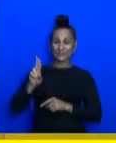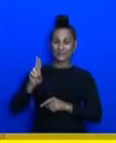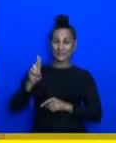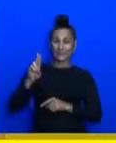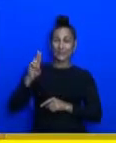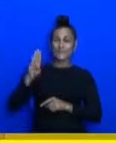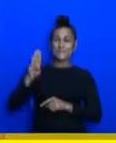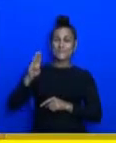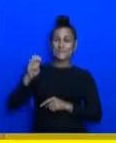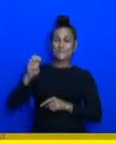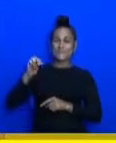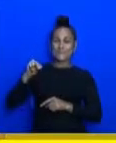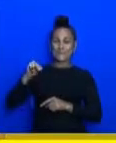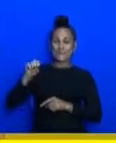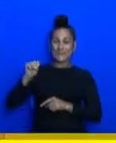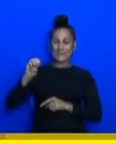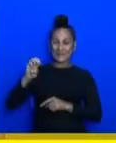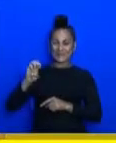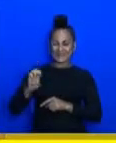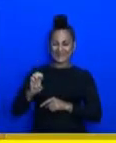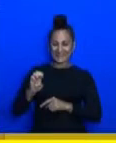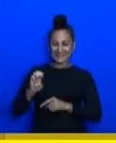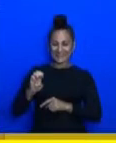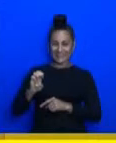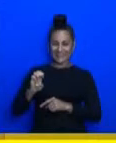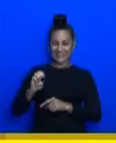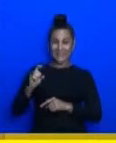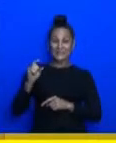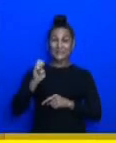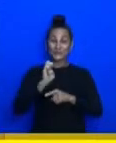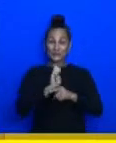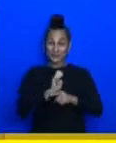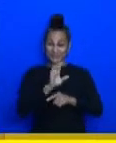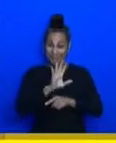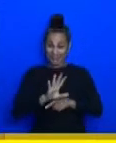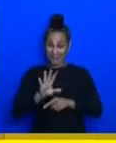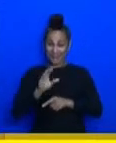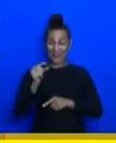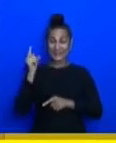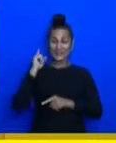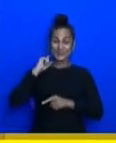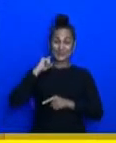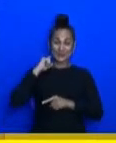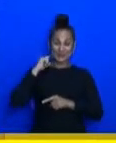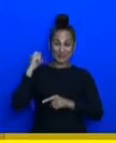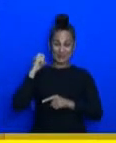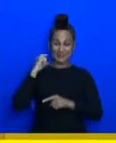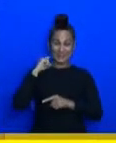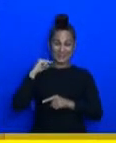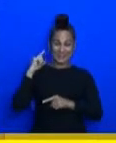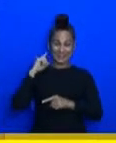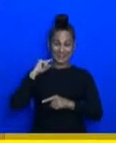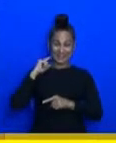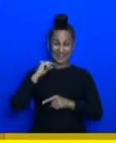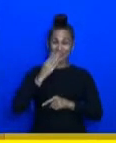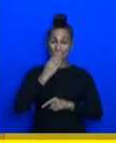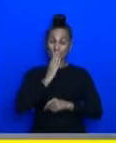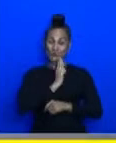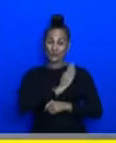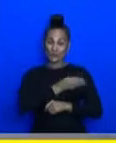Tombense, de Minas Gerais. Tombense, de Minas Gerais, é o time do